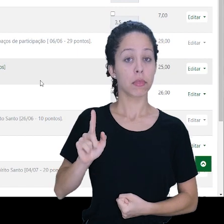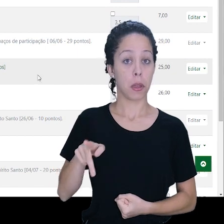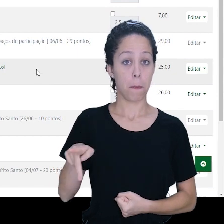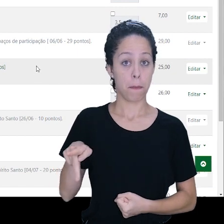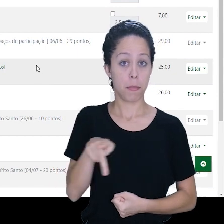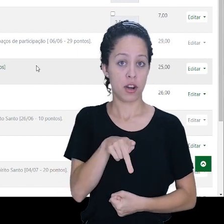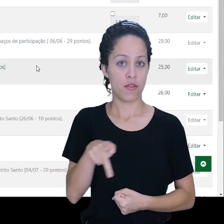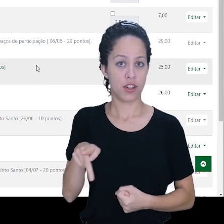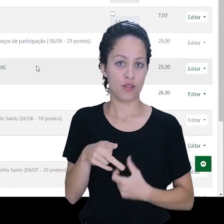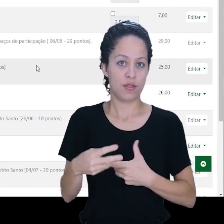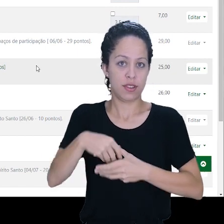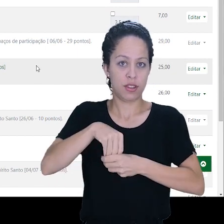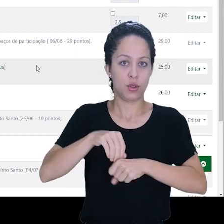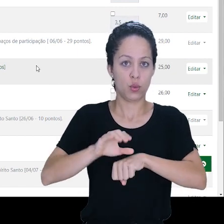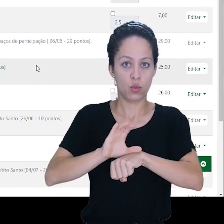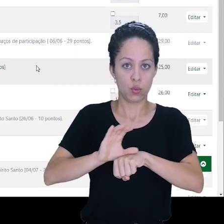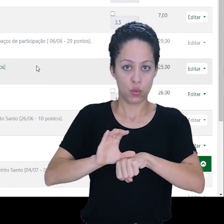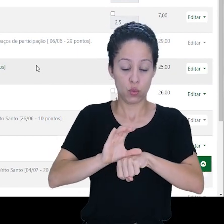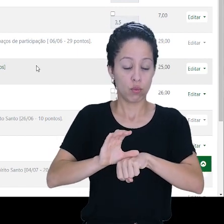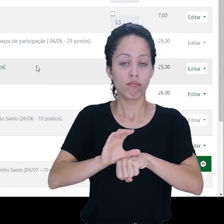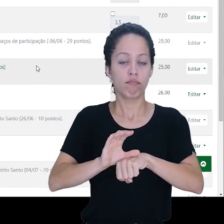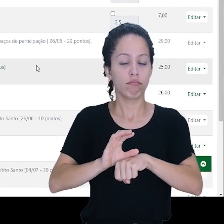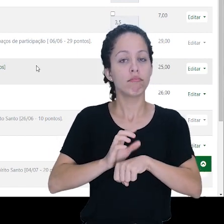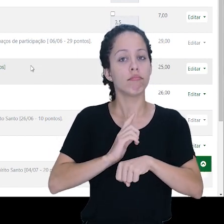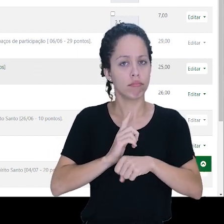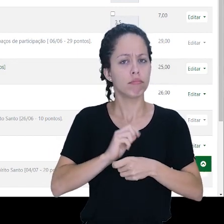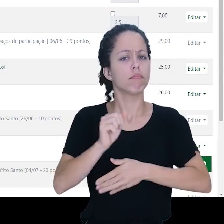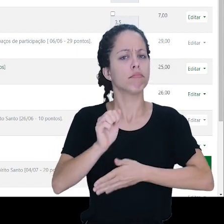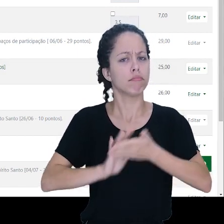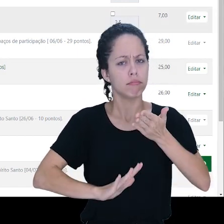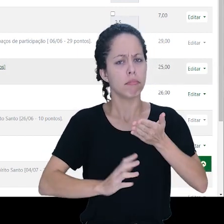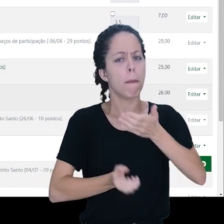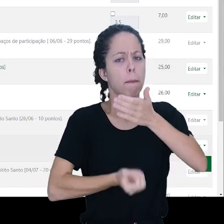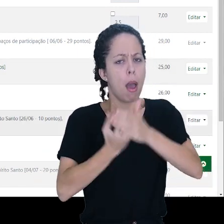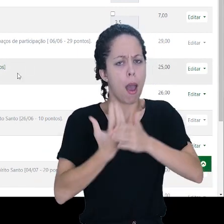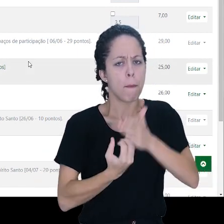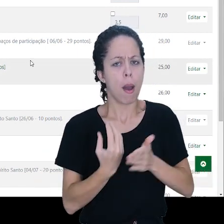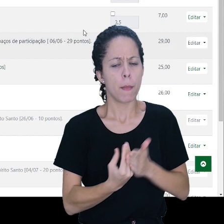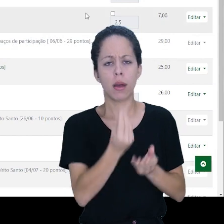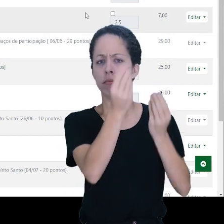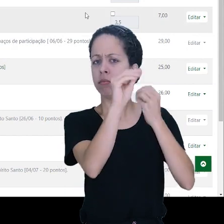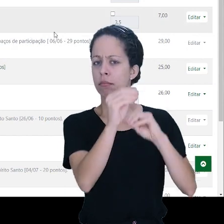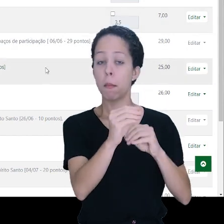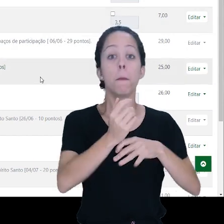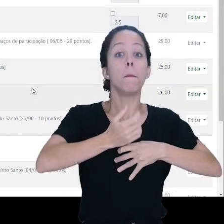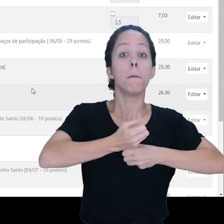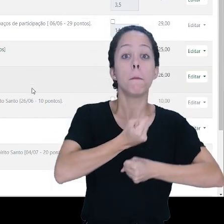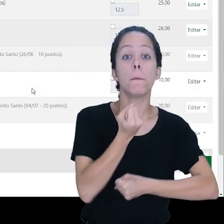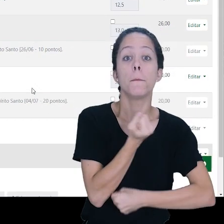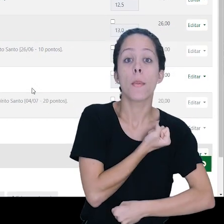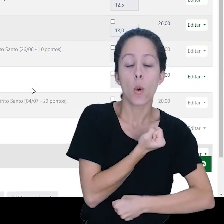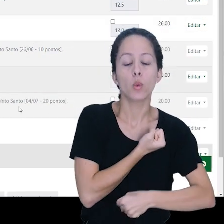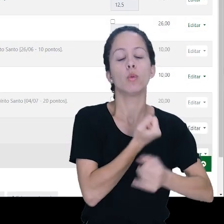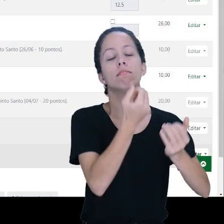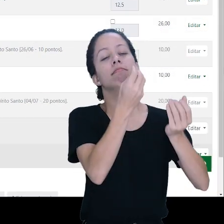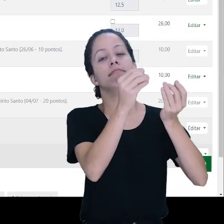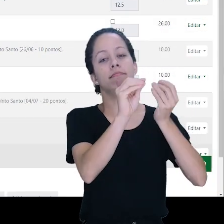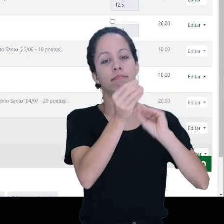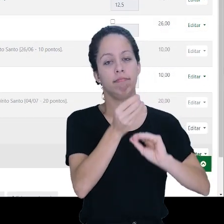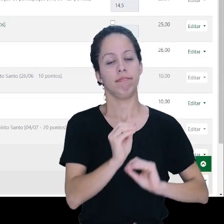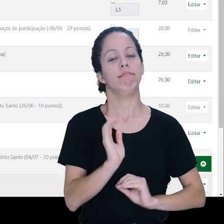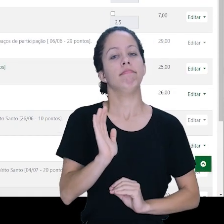o professor do curso a professora do curso já criou as atividades colocou as pontuações